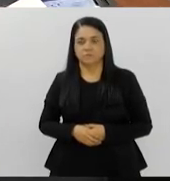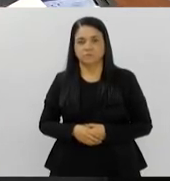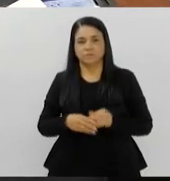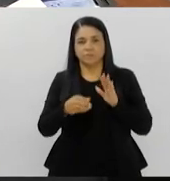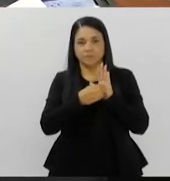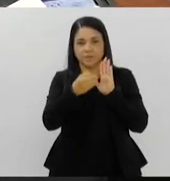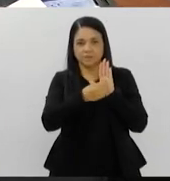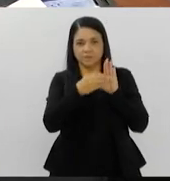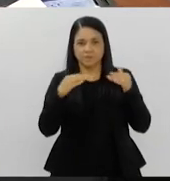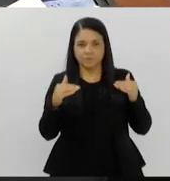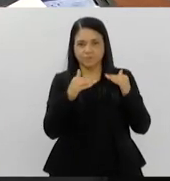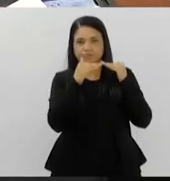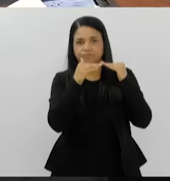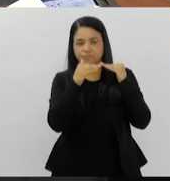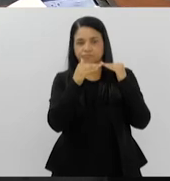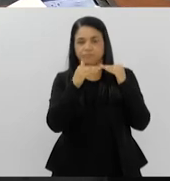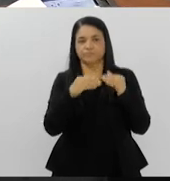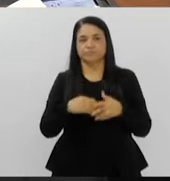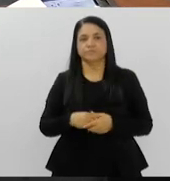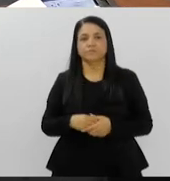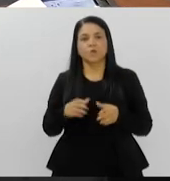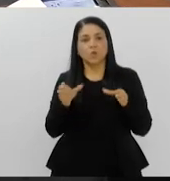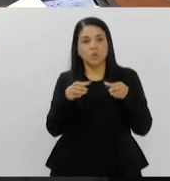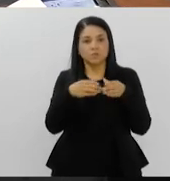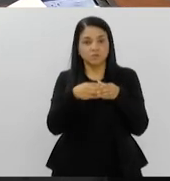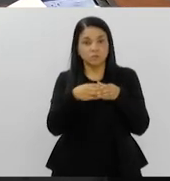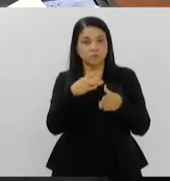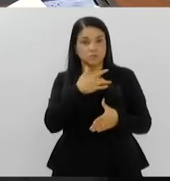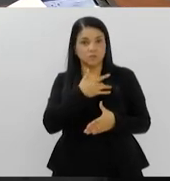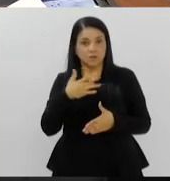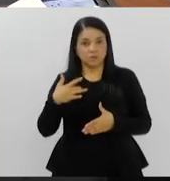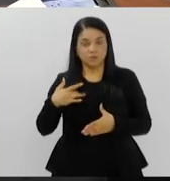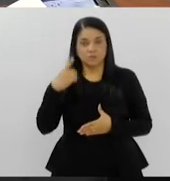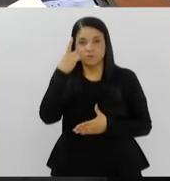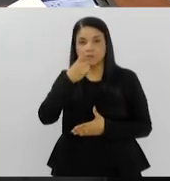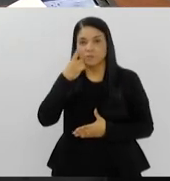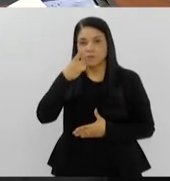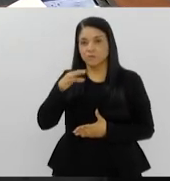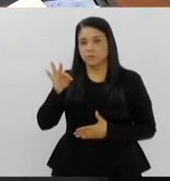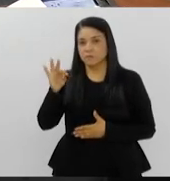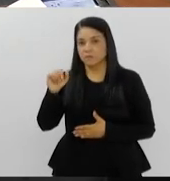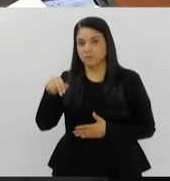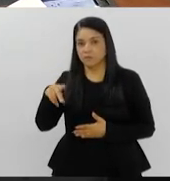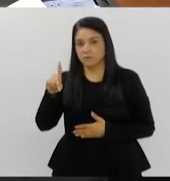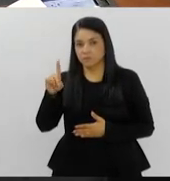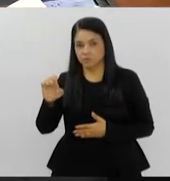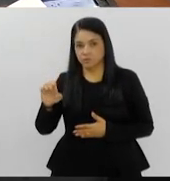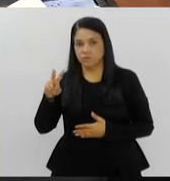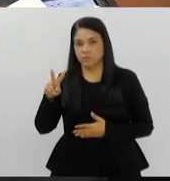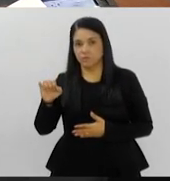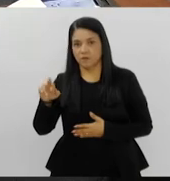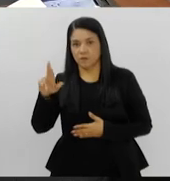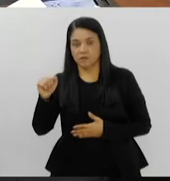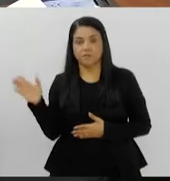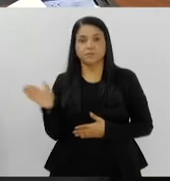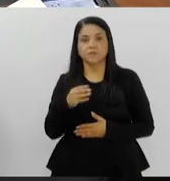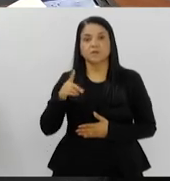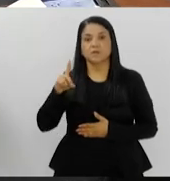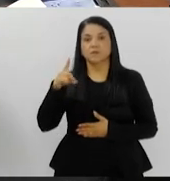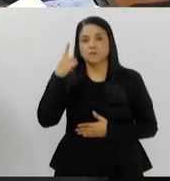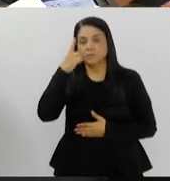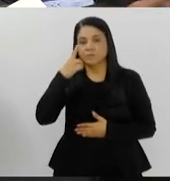Parecer favorável. Pela Comissão de Saúde, deputado Tande Vieira. Deputado Vitor